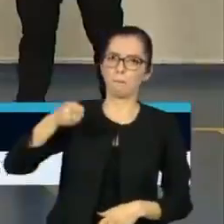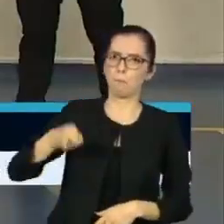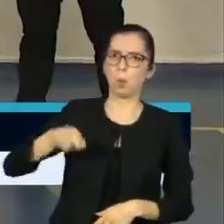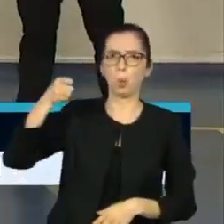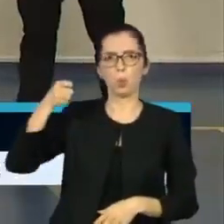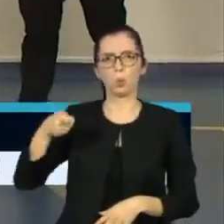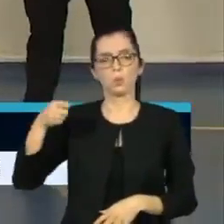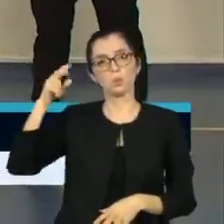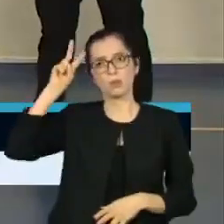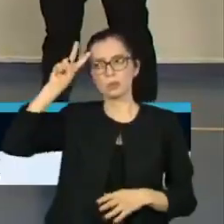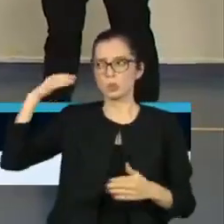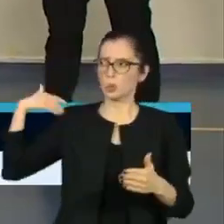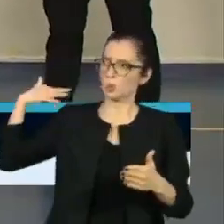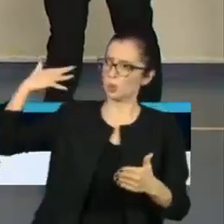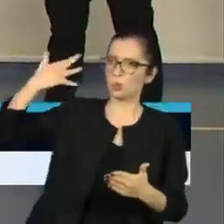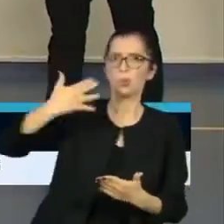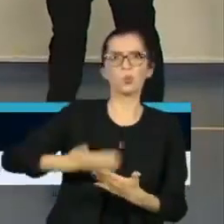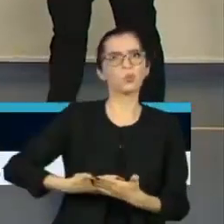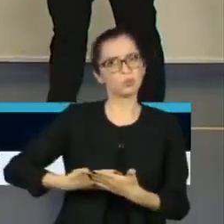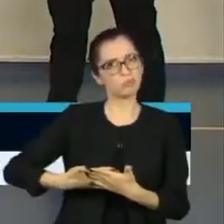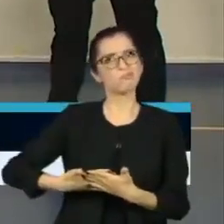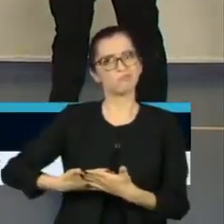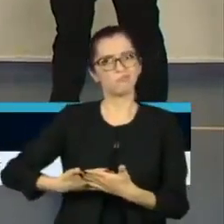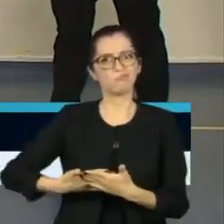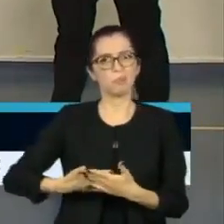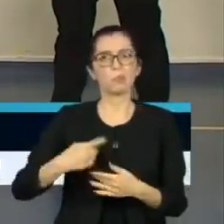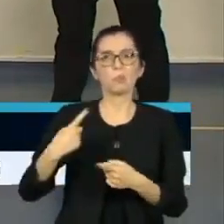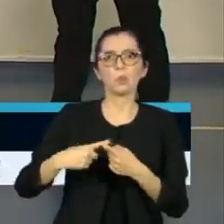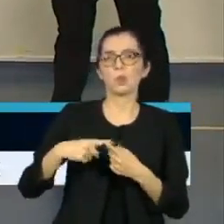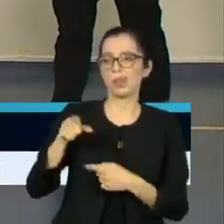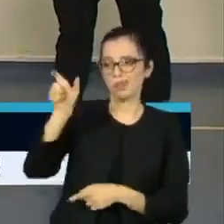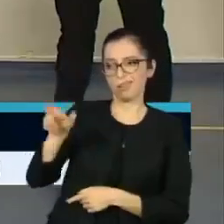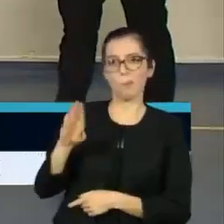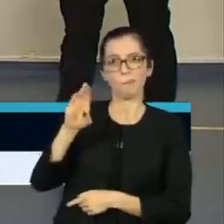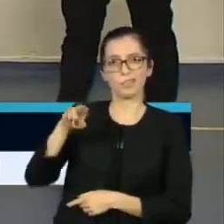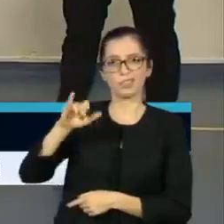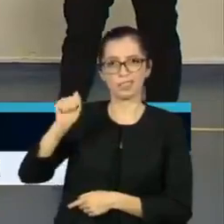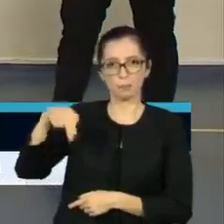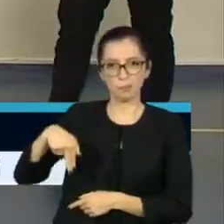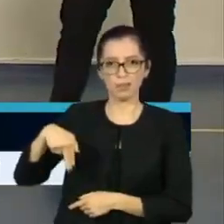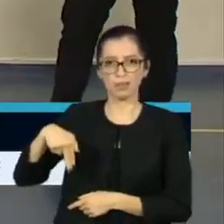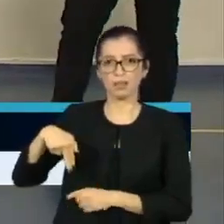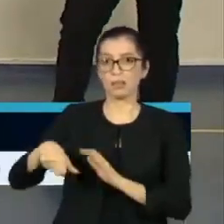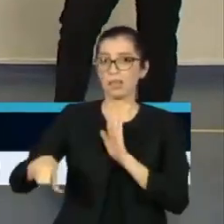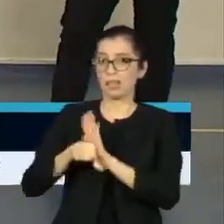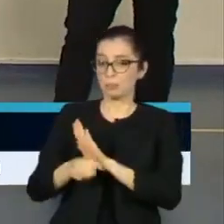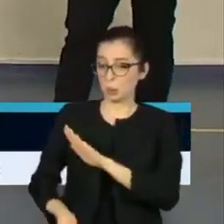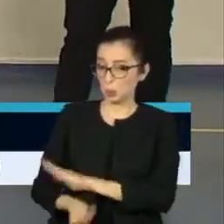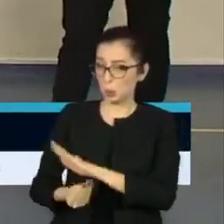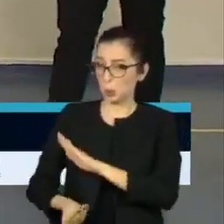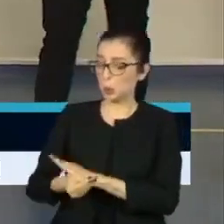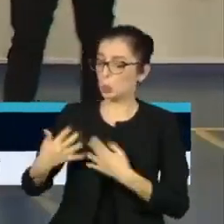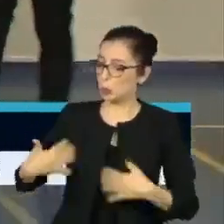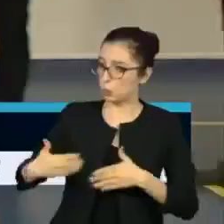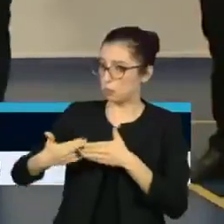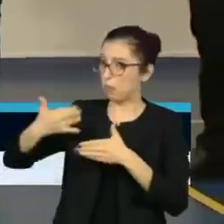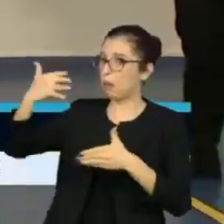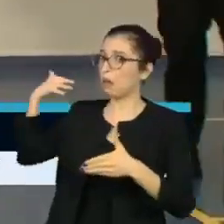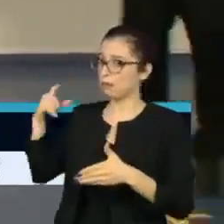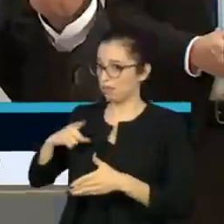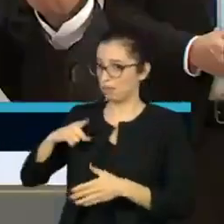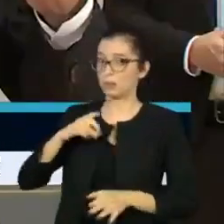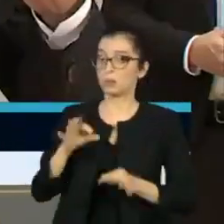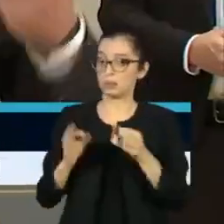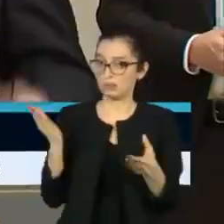proeza. Afinal, Netanyahu está sendo julgado por crimes de corrupção. Temos, no entanto, a sua outra proeza,